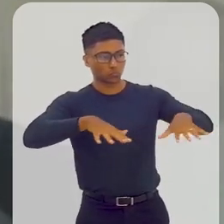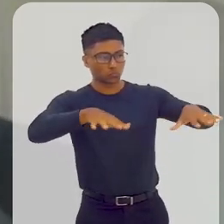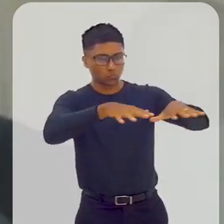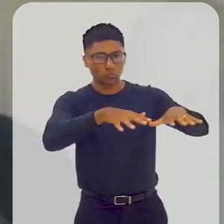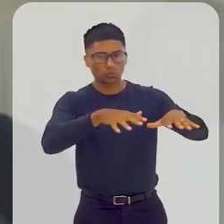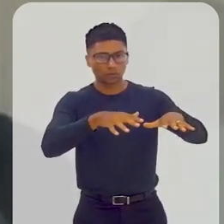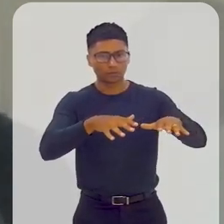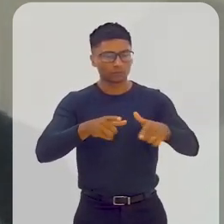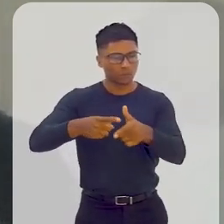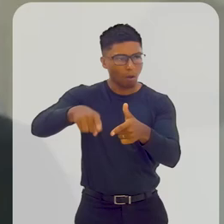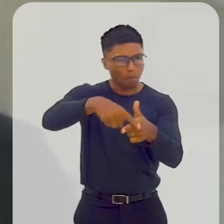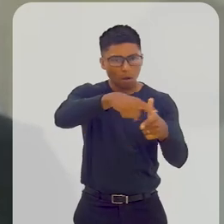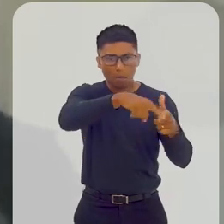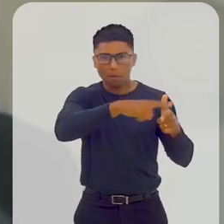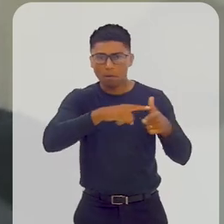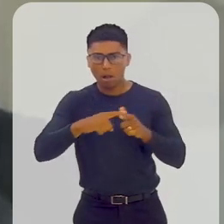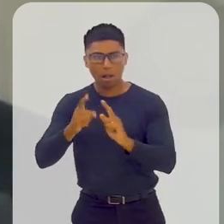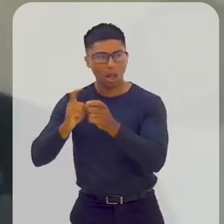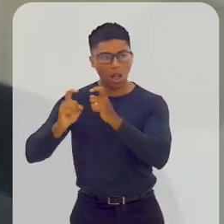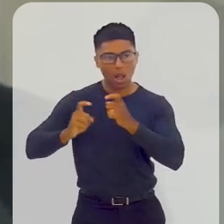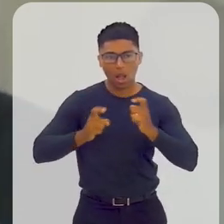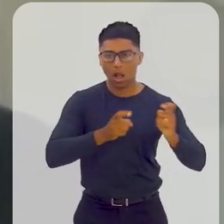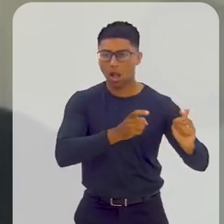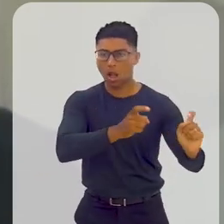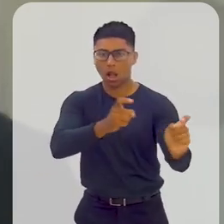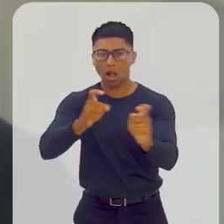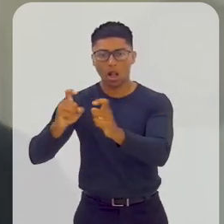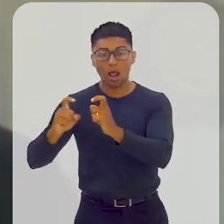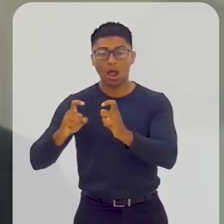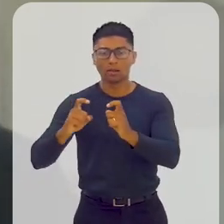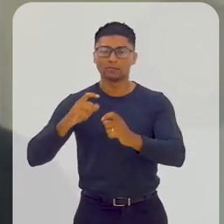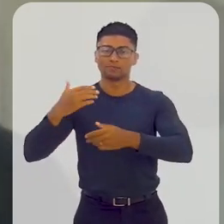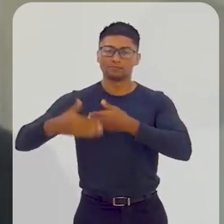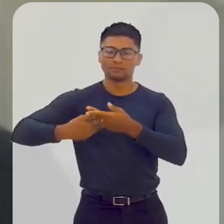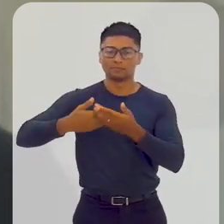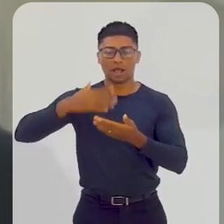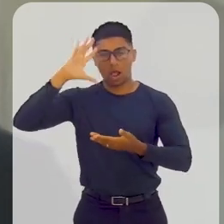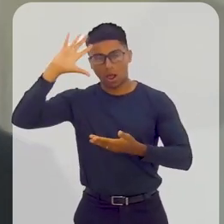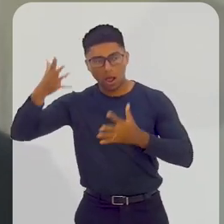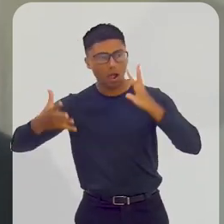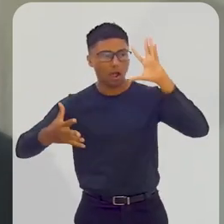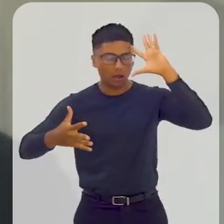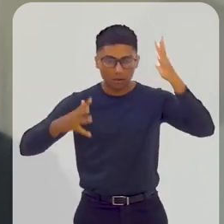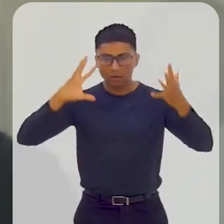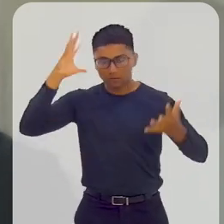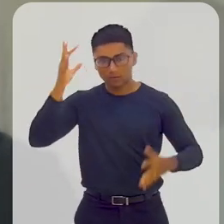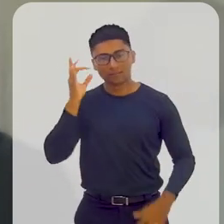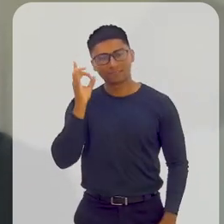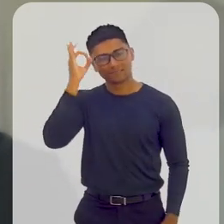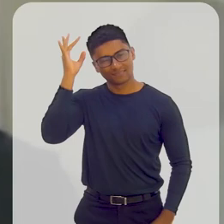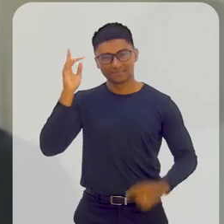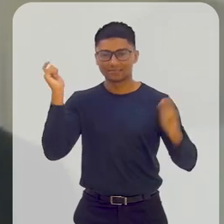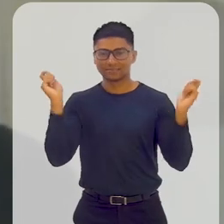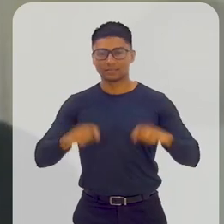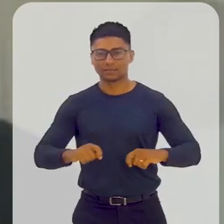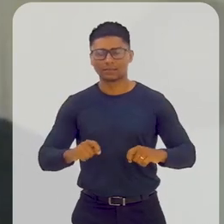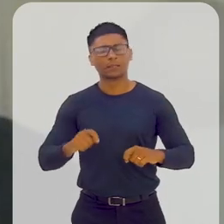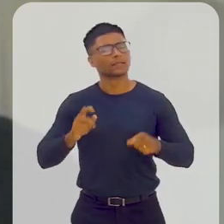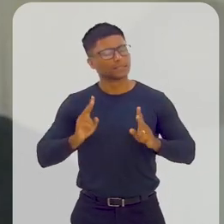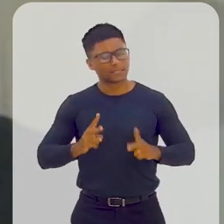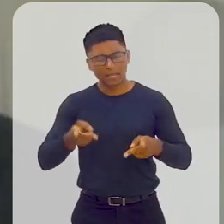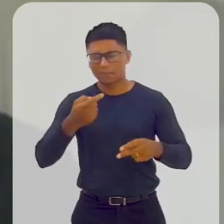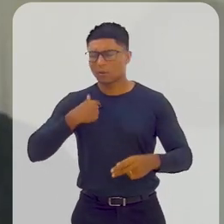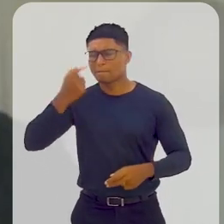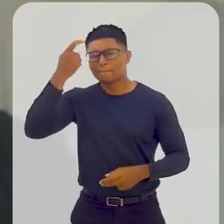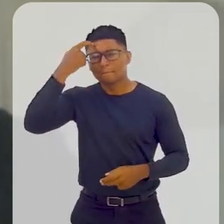as outras entidades, trazendo seus problemas para dentro do debate, as soluções ficam mais fáceis, né? Eu sempre